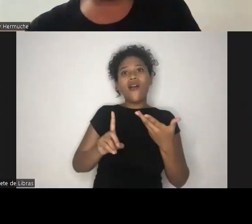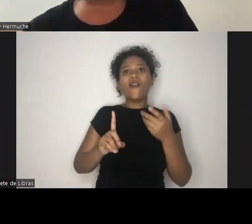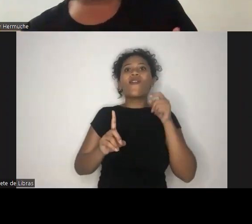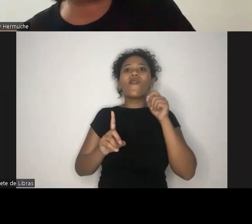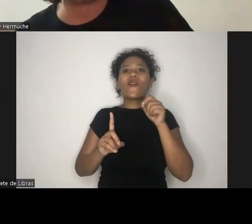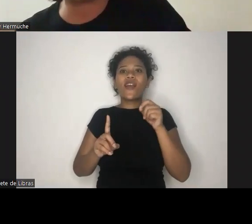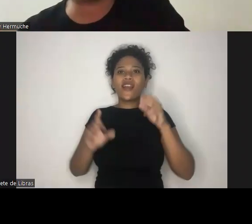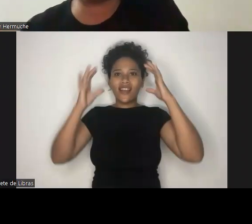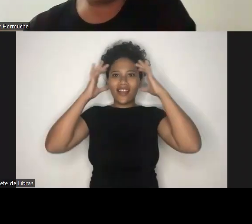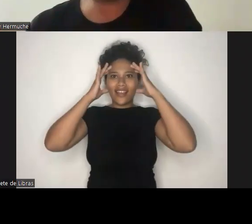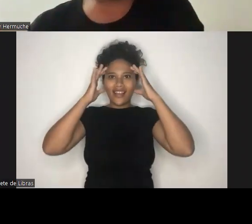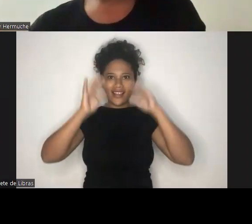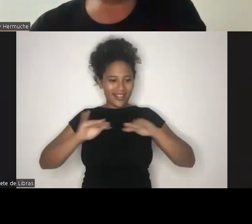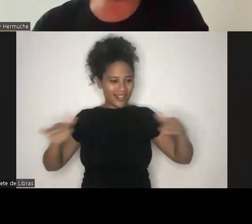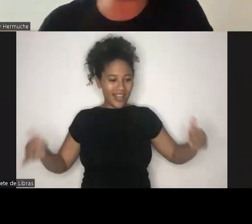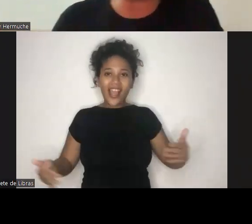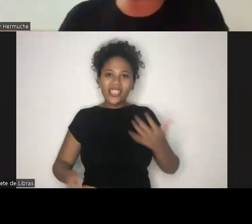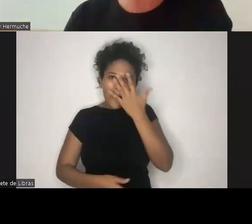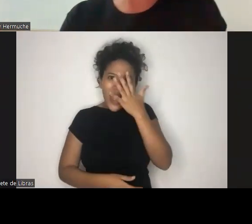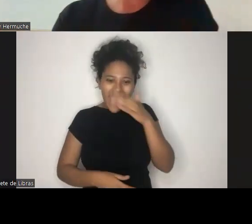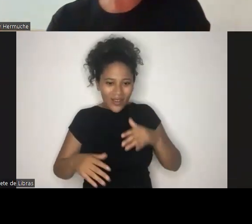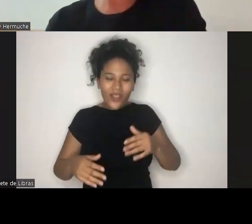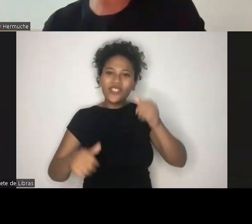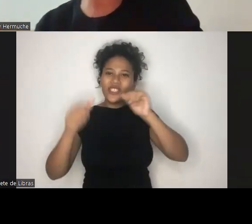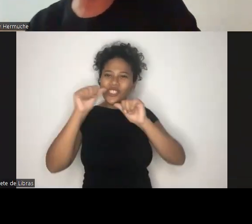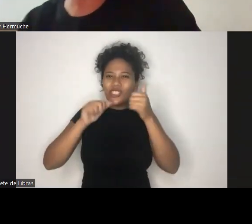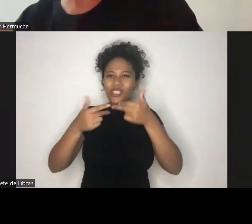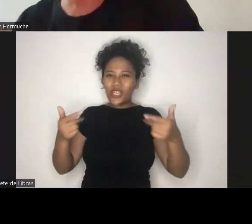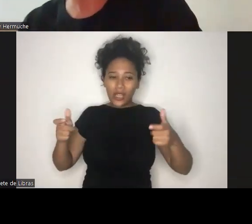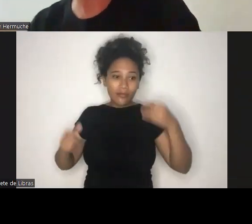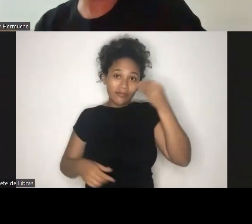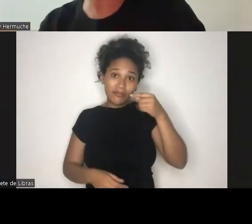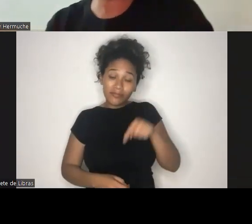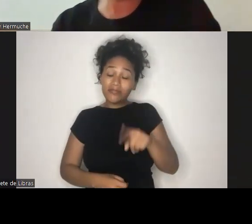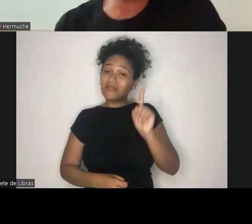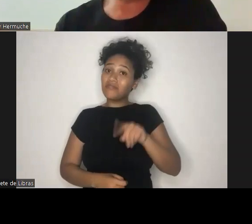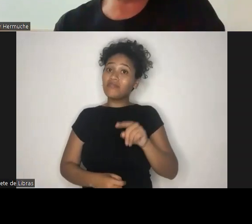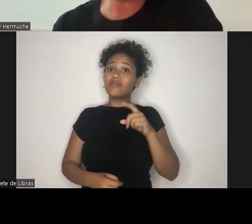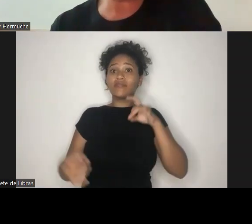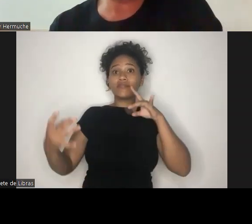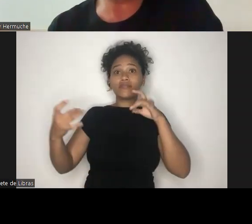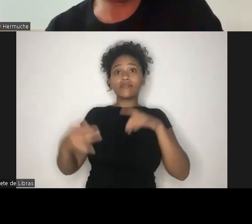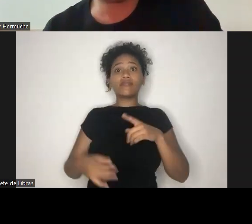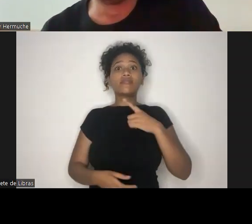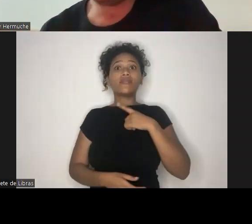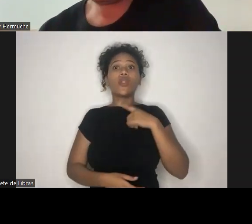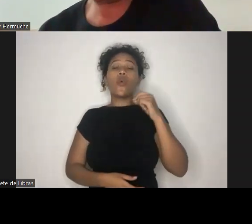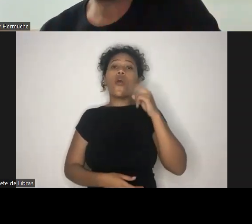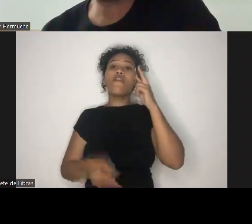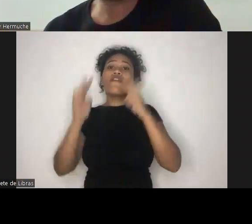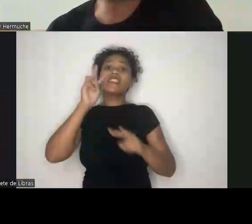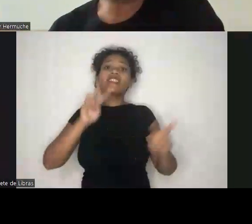com uma mesa espelhada Então são resultados que eles estão em importância com uma visão de mundo